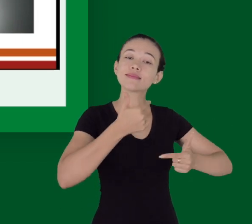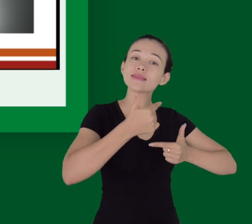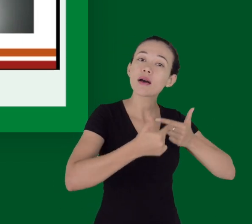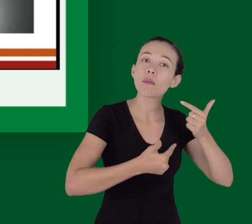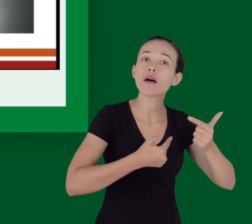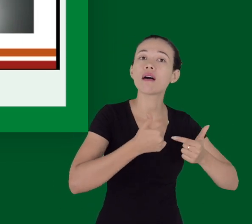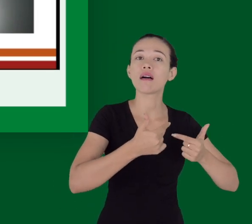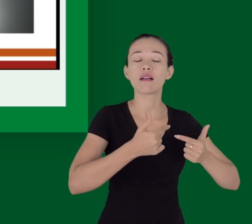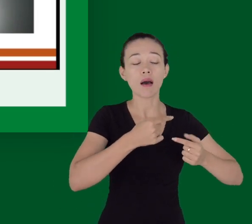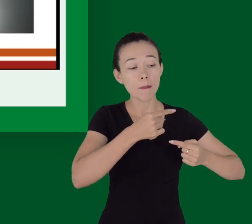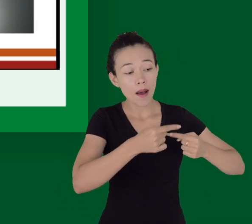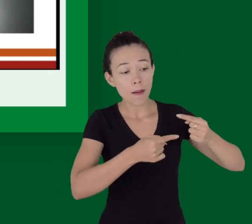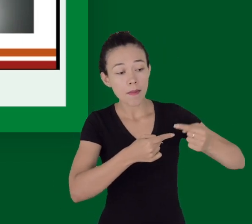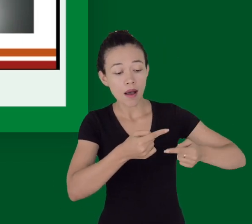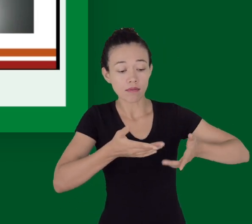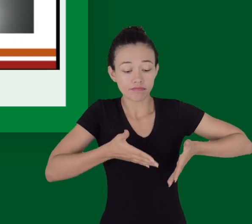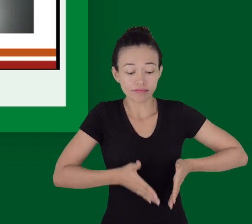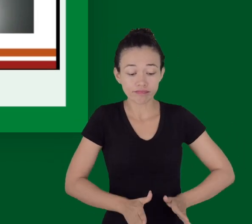nós temos